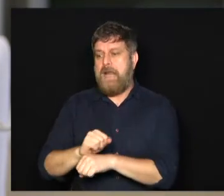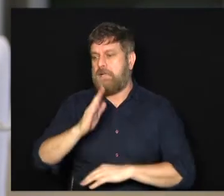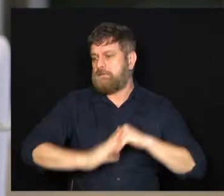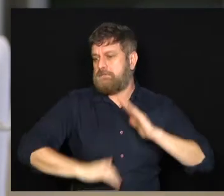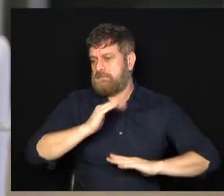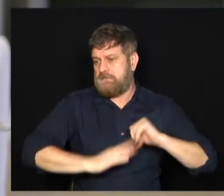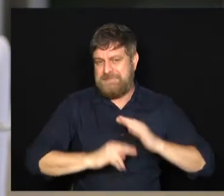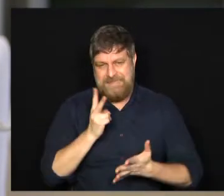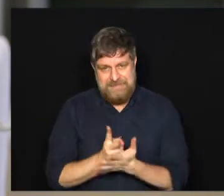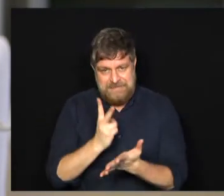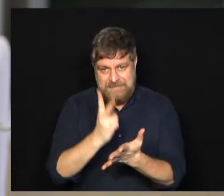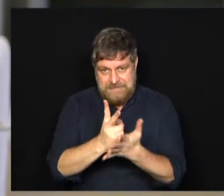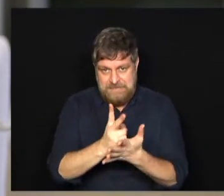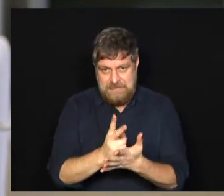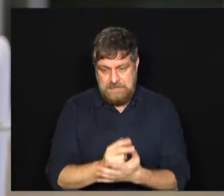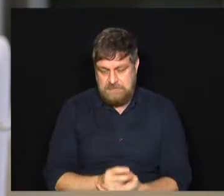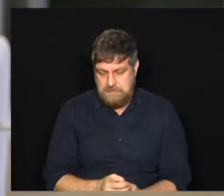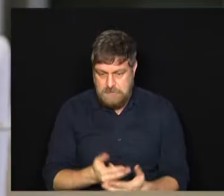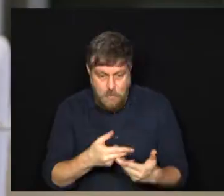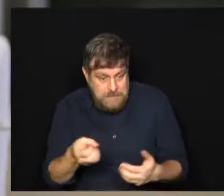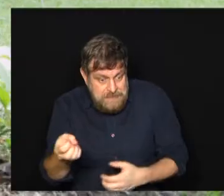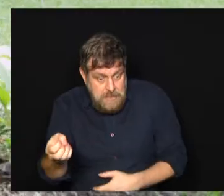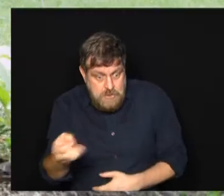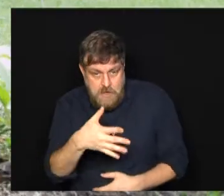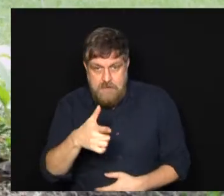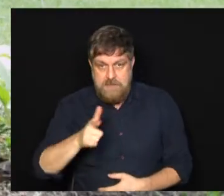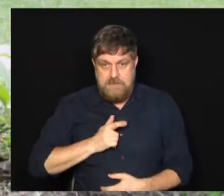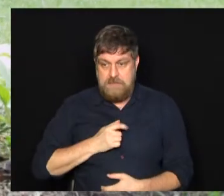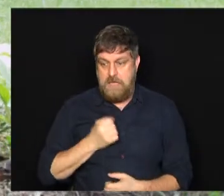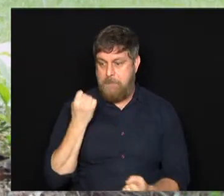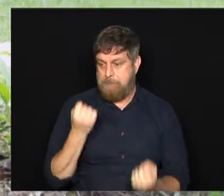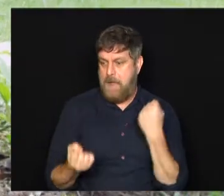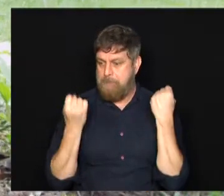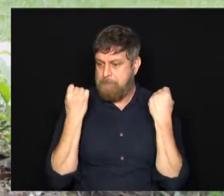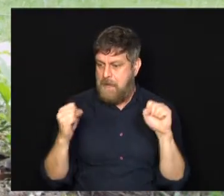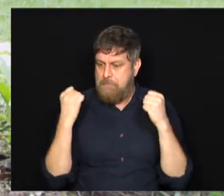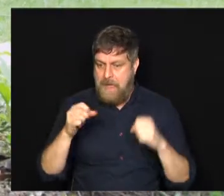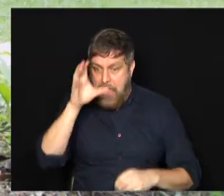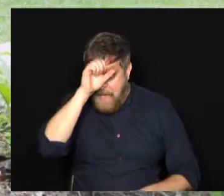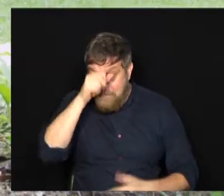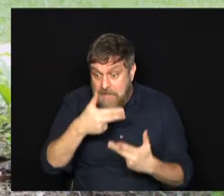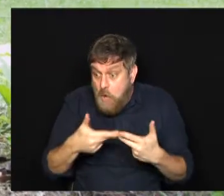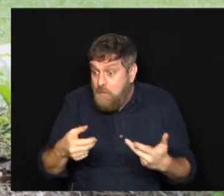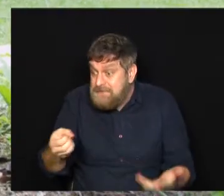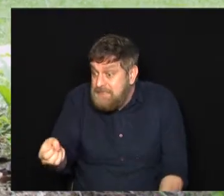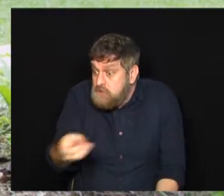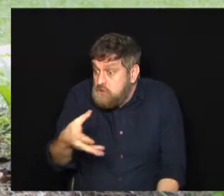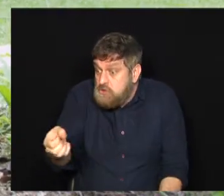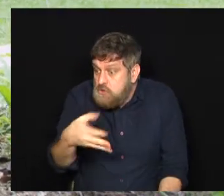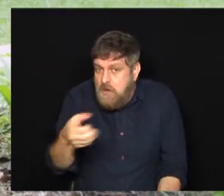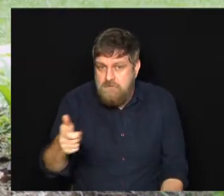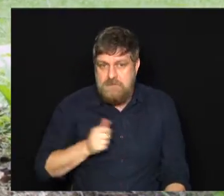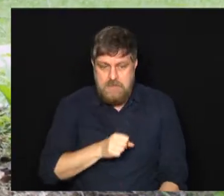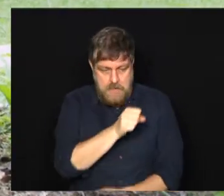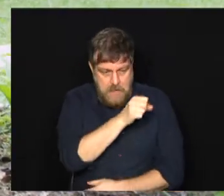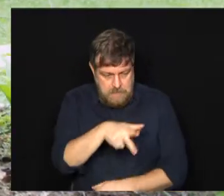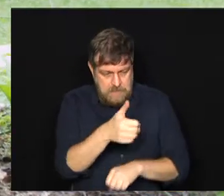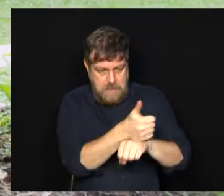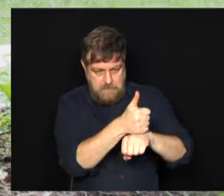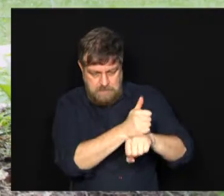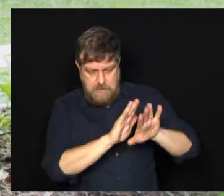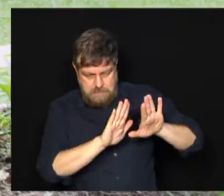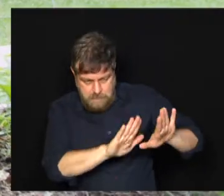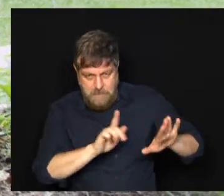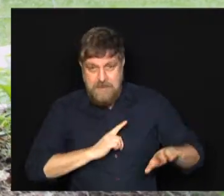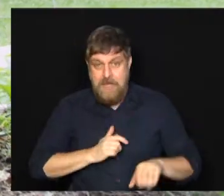algo, tentar sempre se inovar, né? Seja uma atividade física, seja aprender algo novo, né? Então, se você se aposentou da sua profissão,